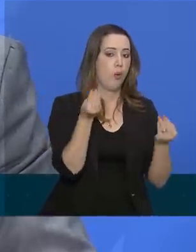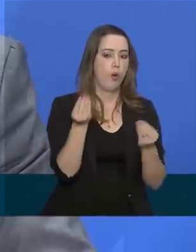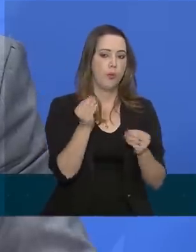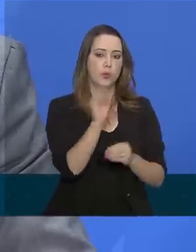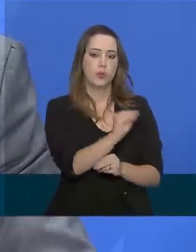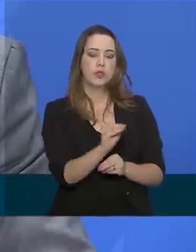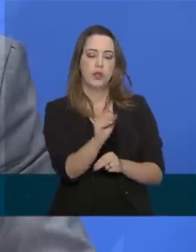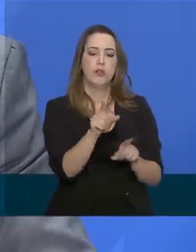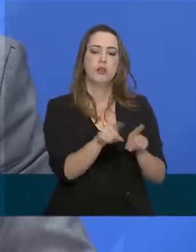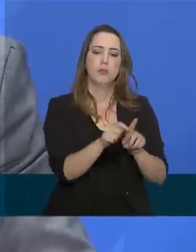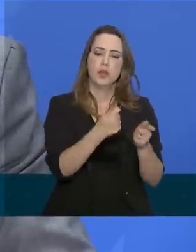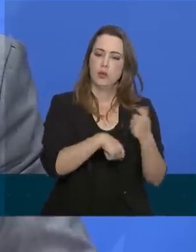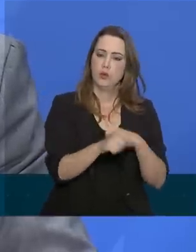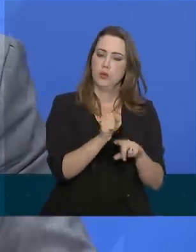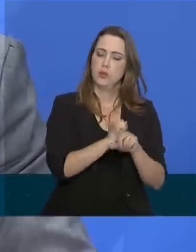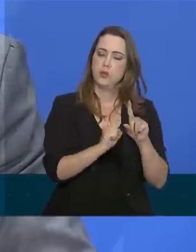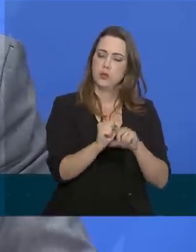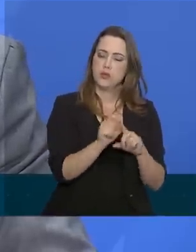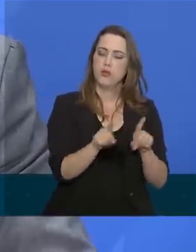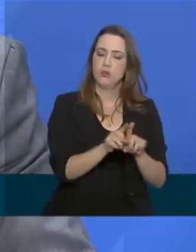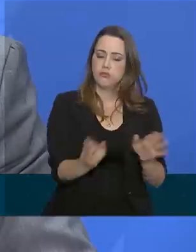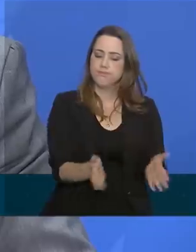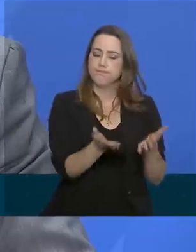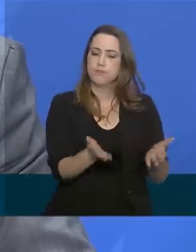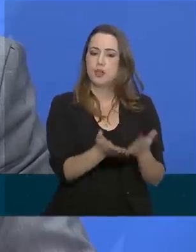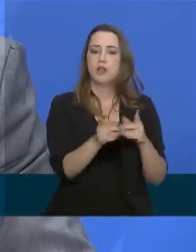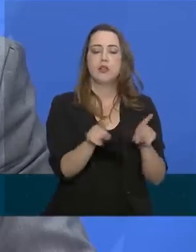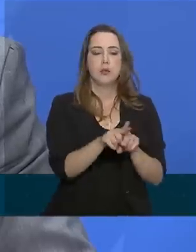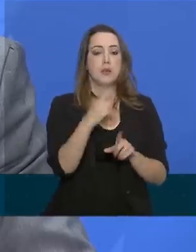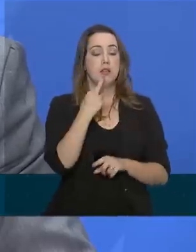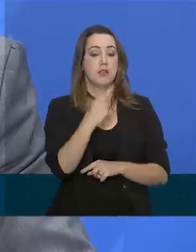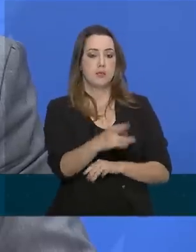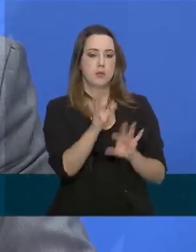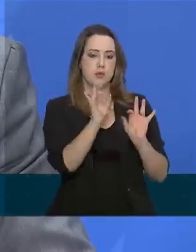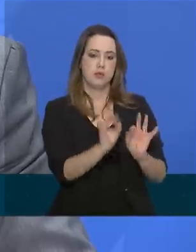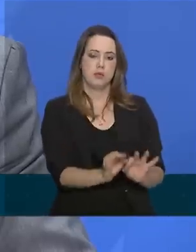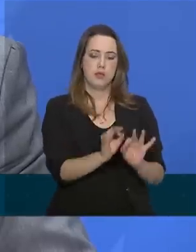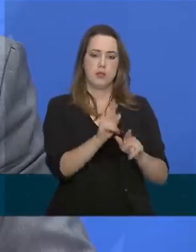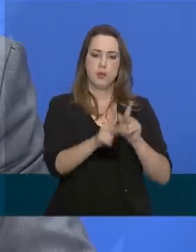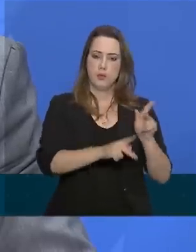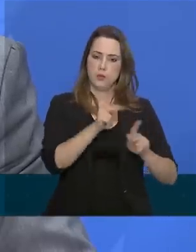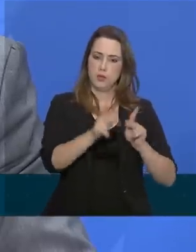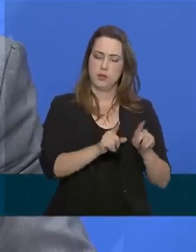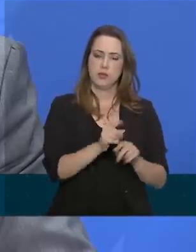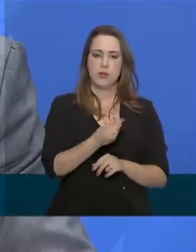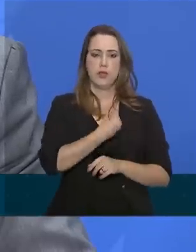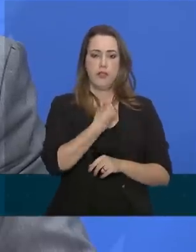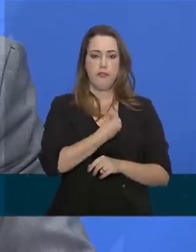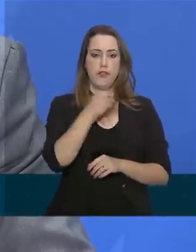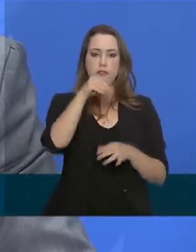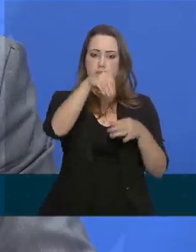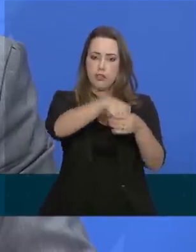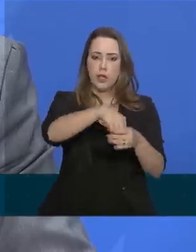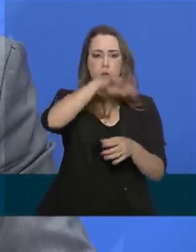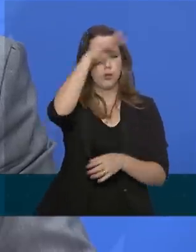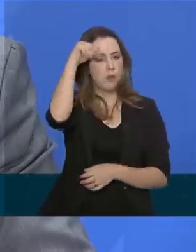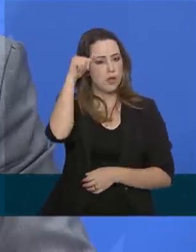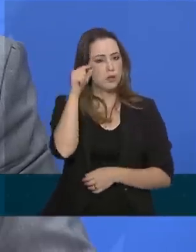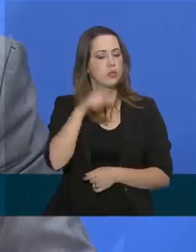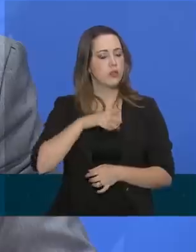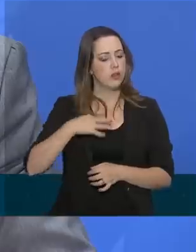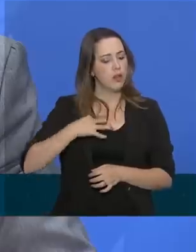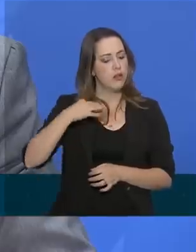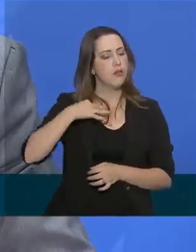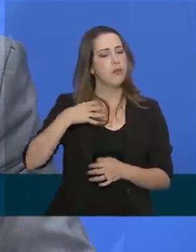do ponto de vista econômico e social e que traga uma resposta definitiva para a população que lá vive dentro do país que tem autonomia